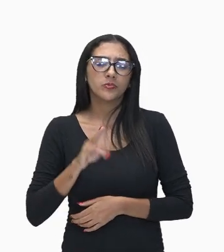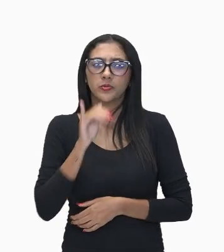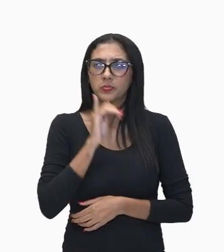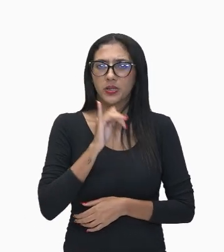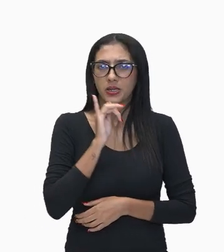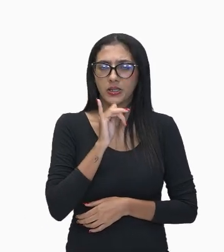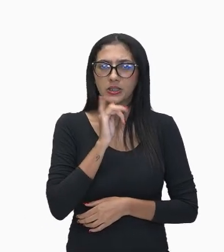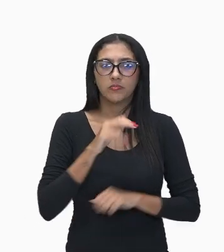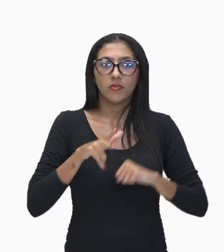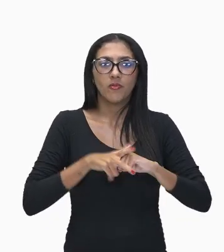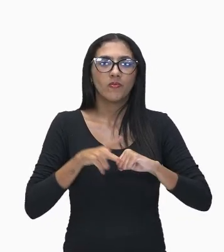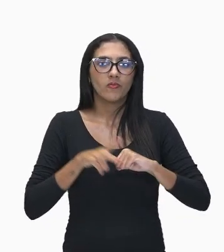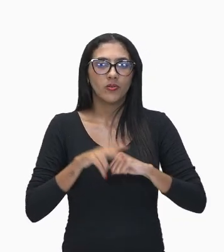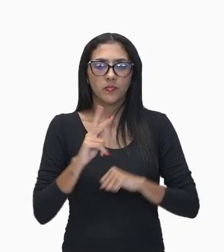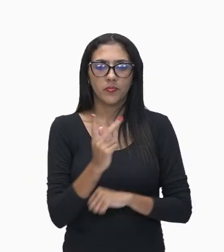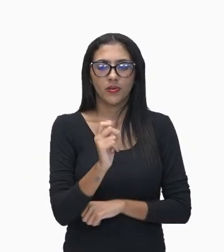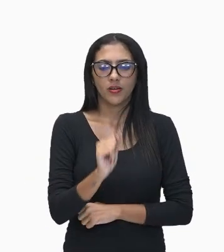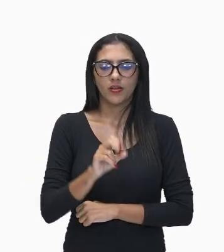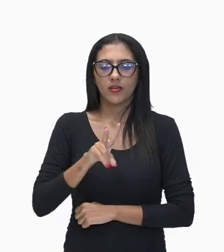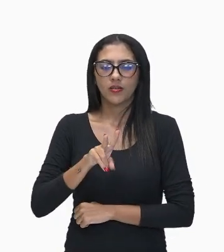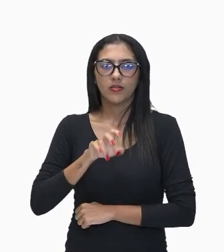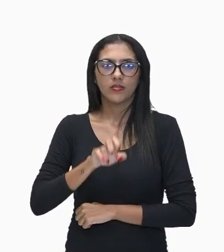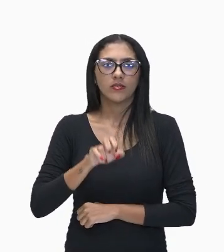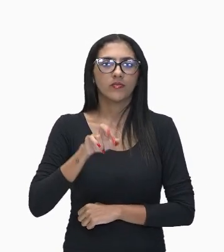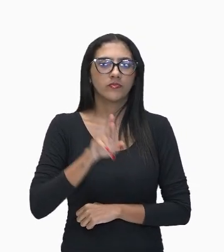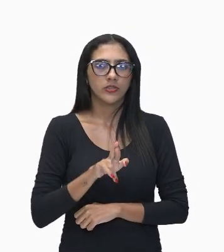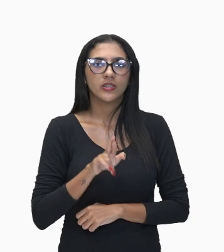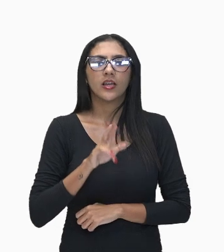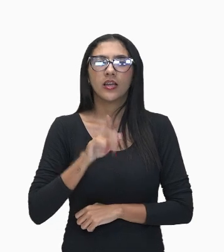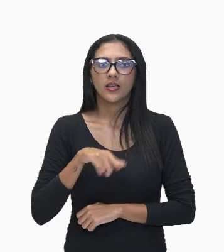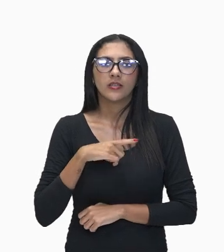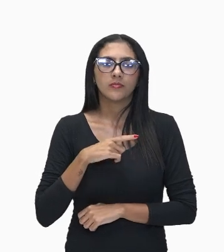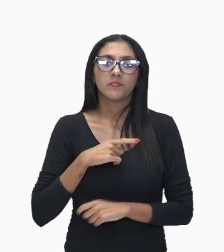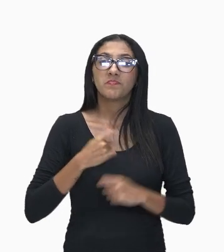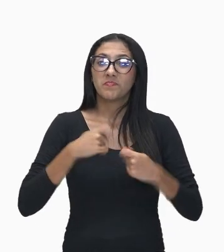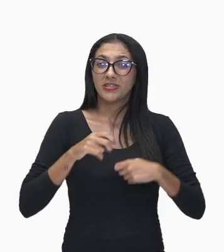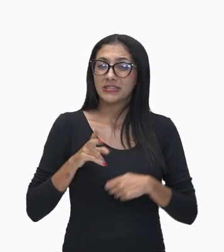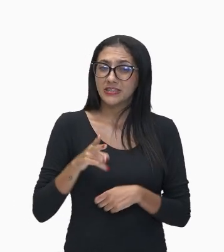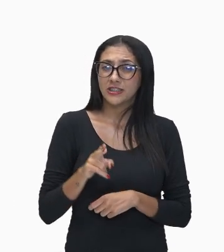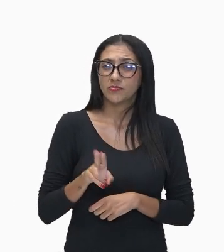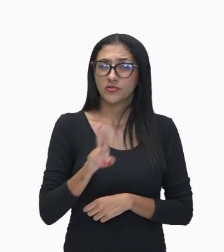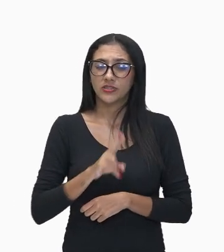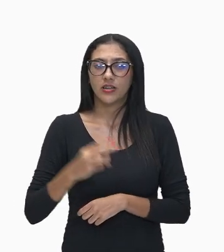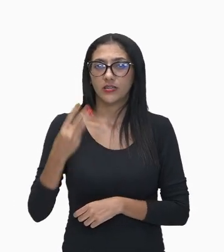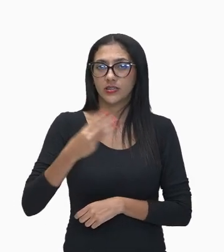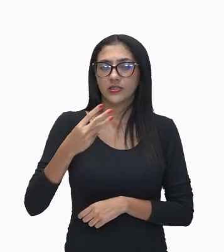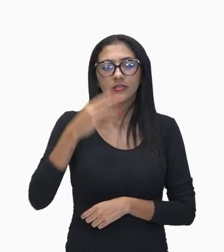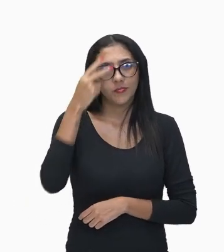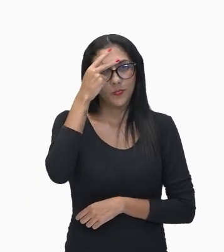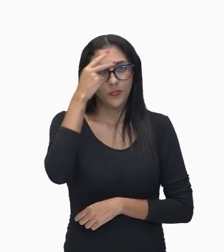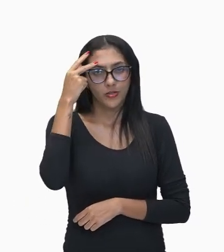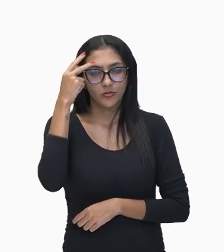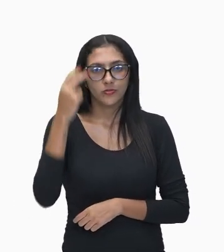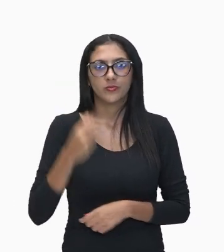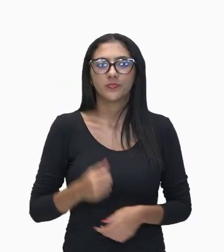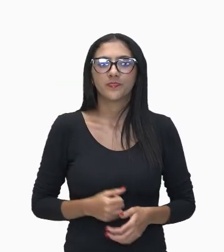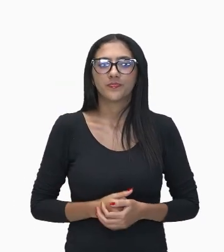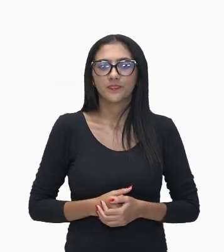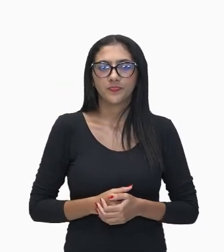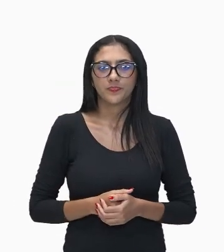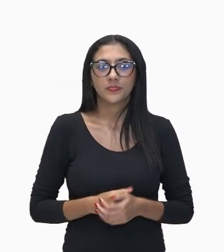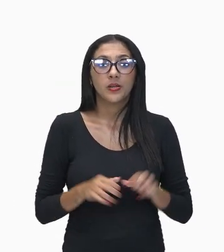existir, haver é um verbo impessoal e deve ser usado na terceira pessoa do singular. Porém, o